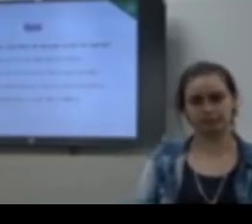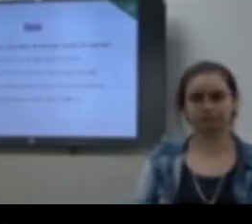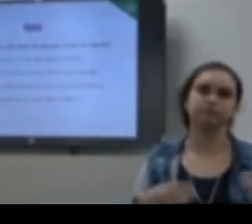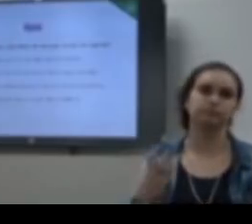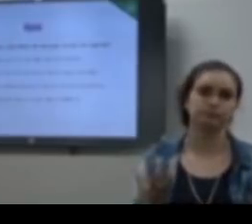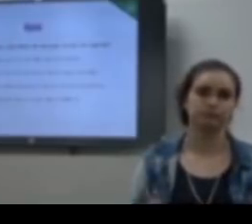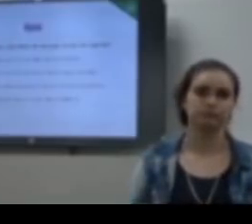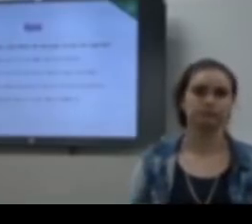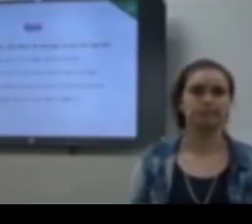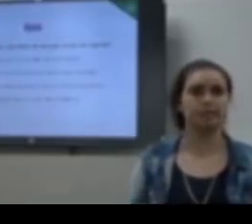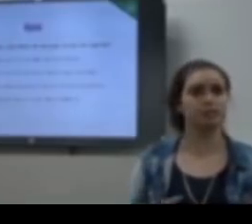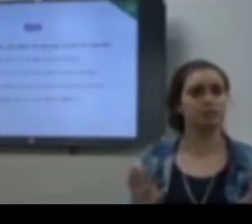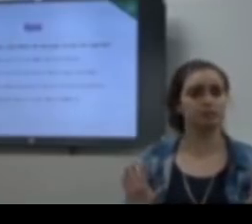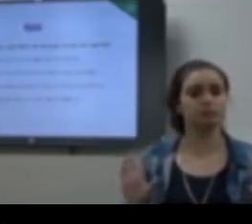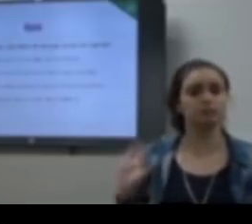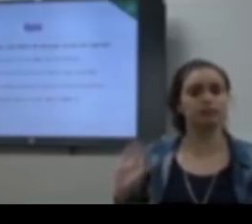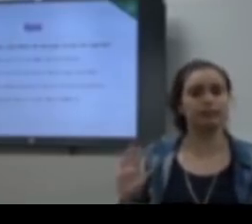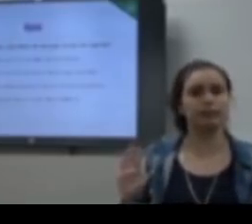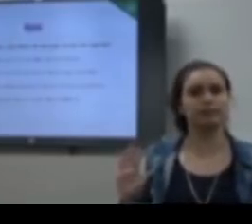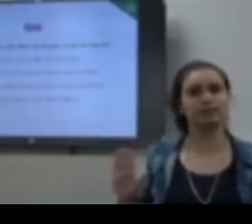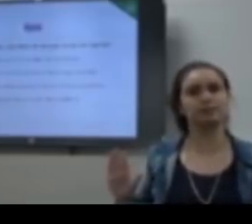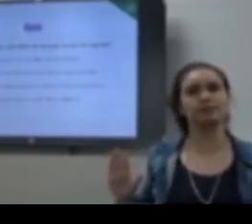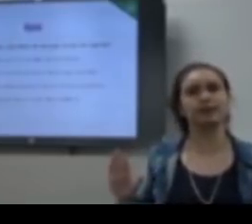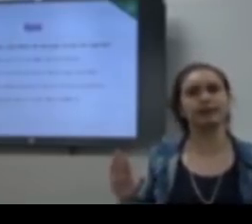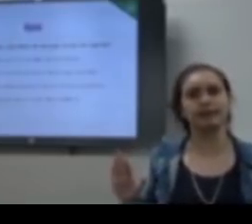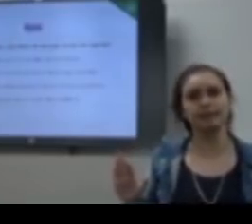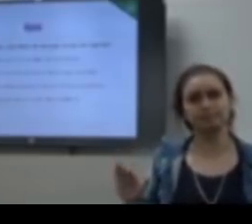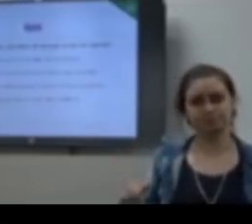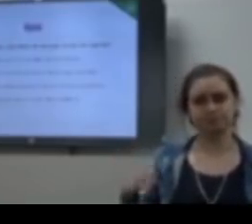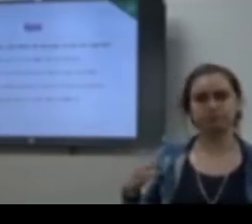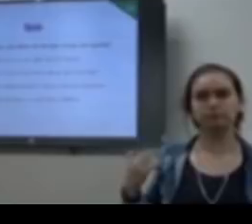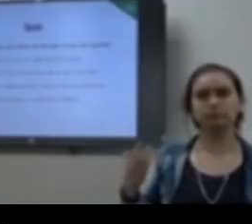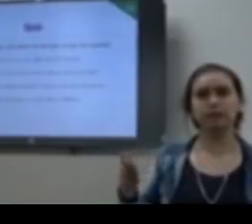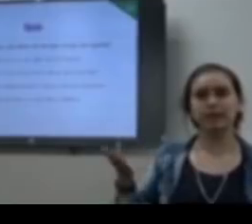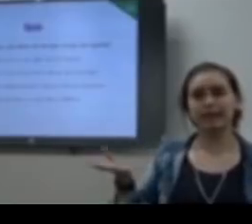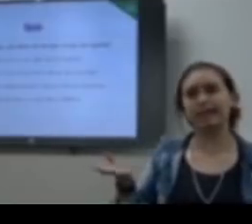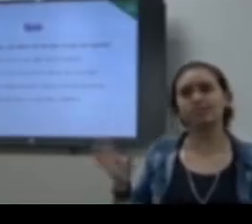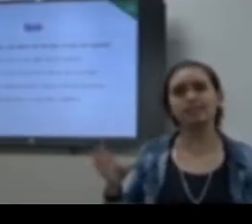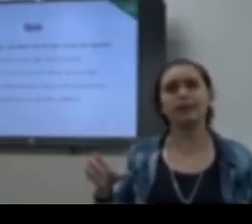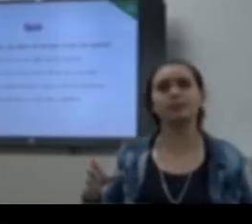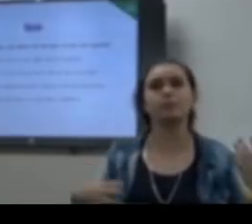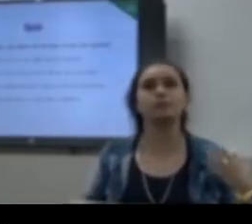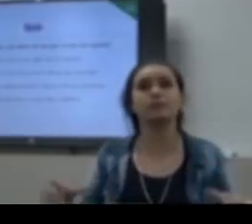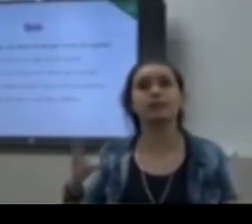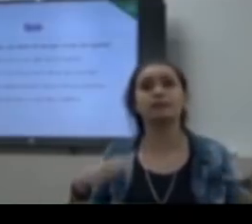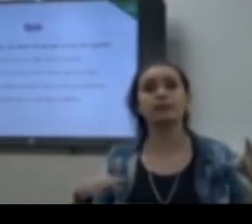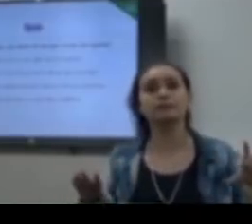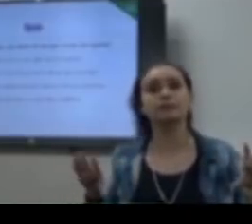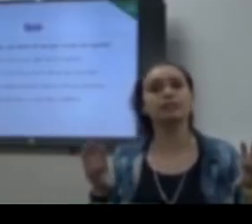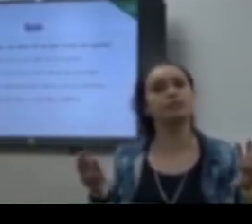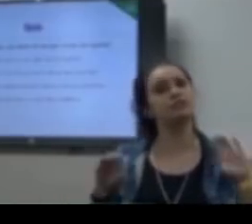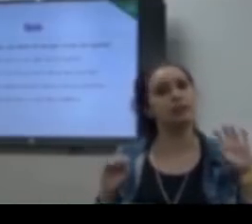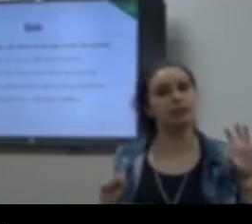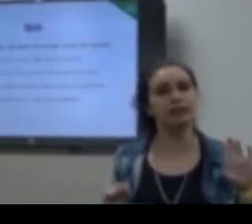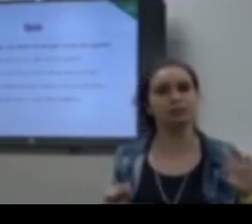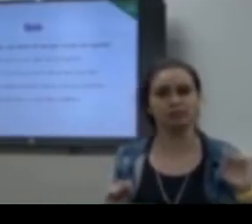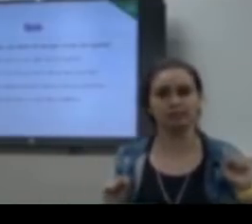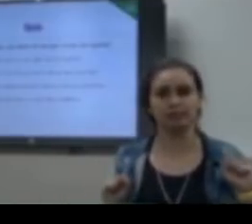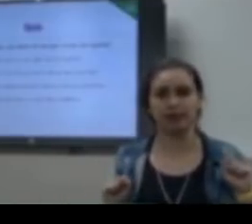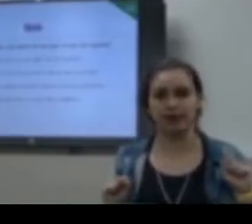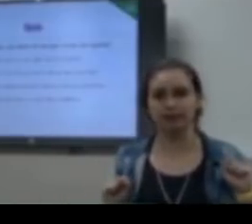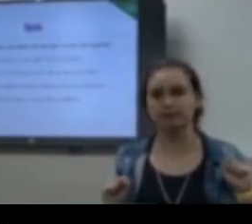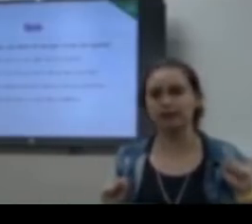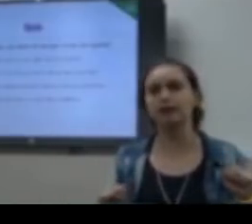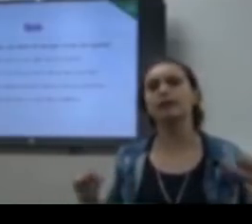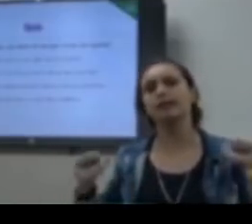brasileiros. Gente, então, um tempinho para vocês pensarem aí. Quem já sabe a resposta vai tentando identificar por que as